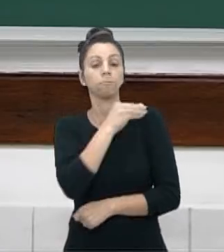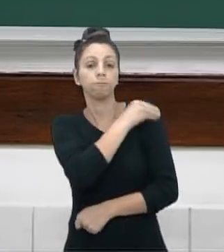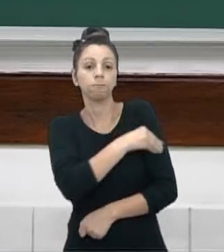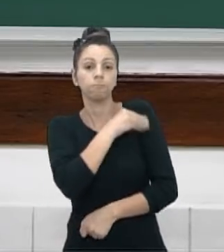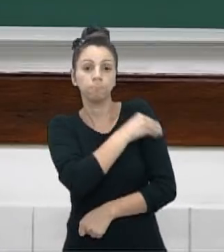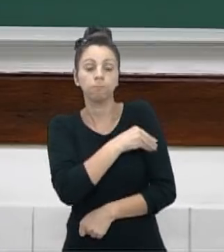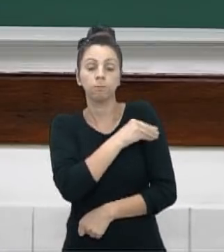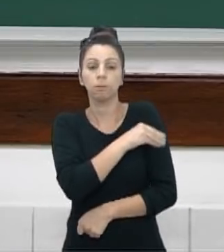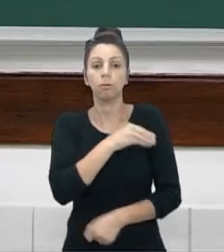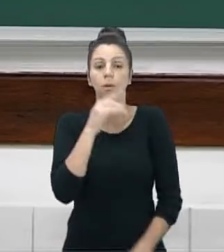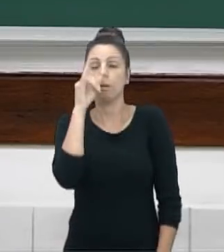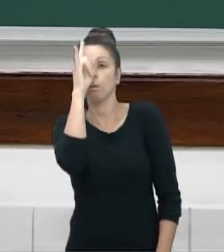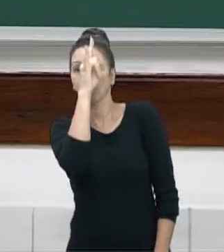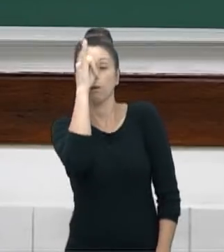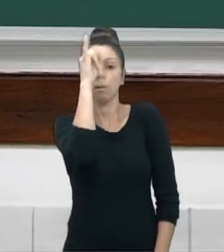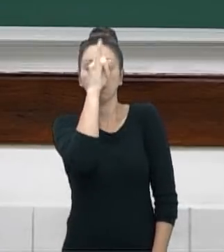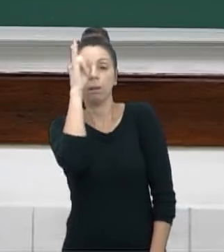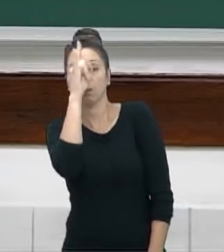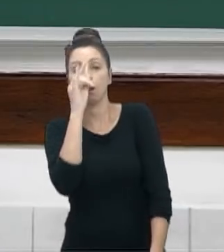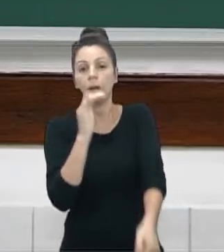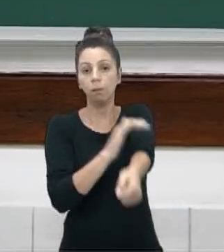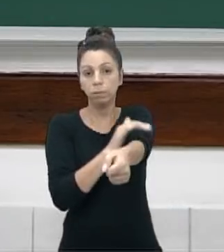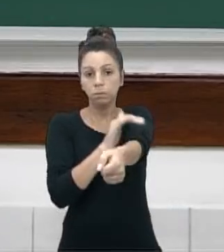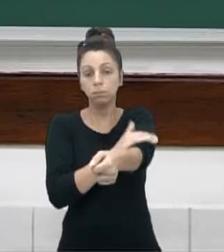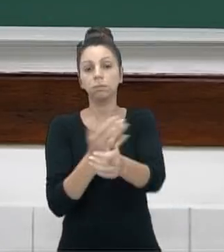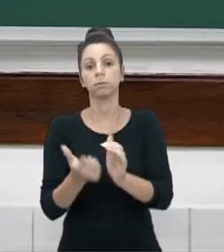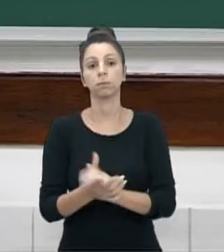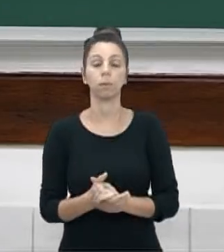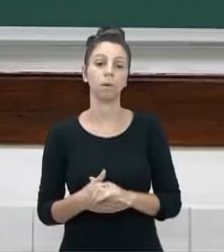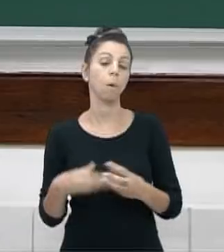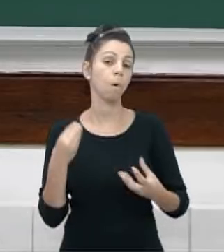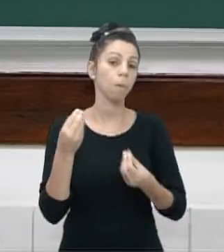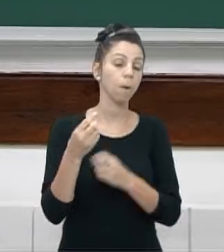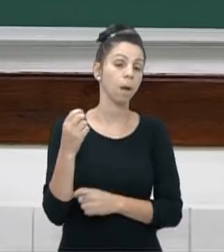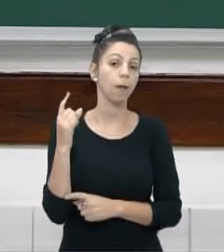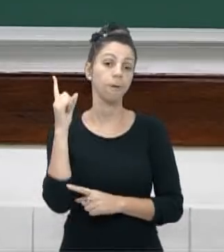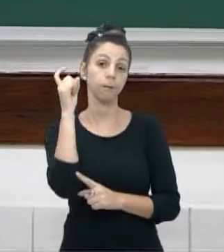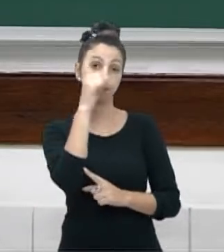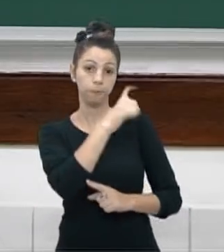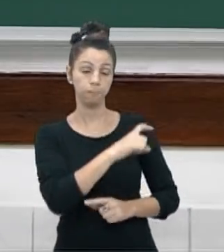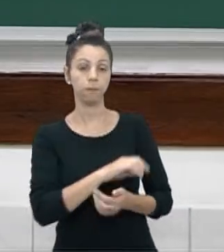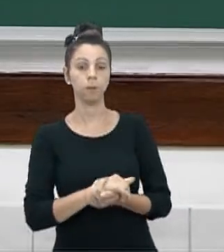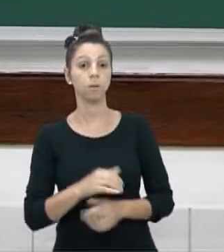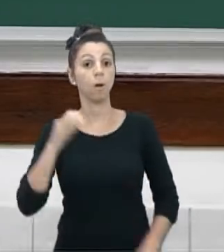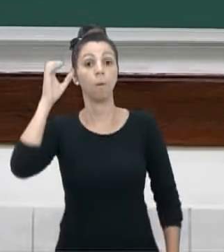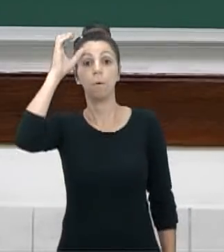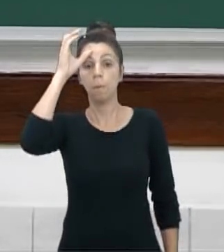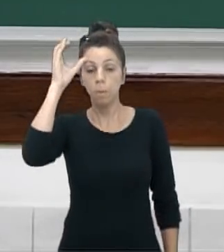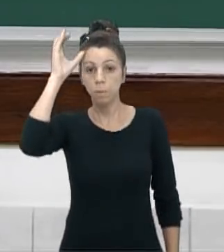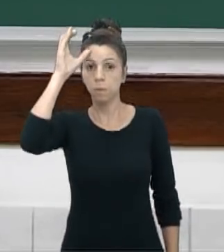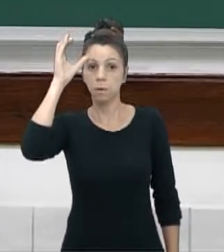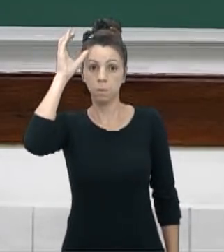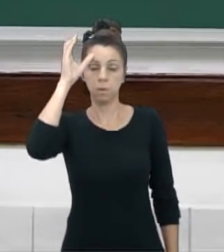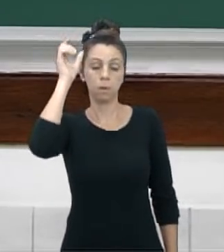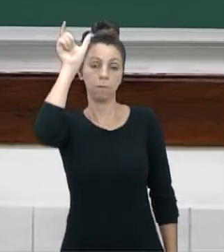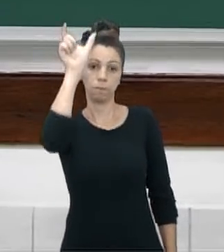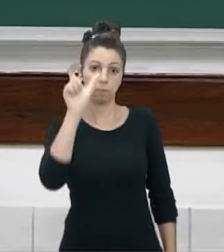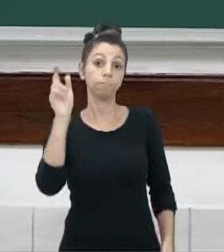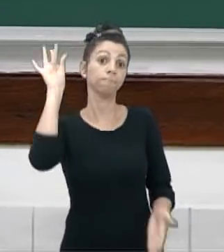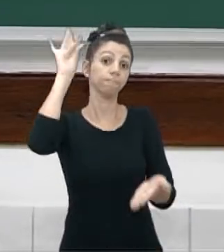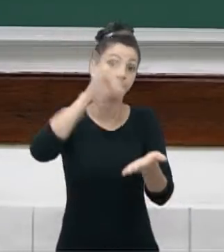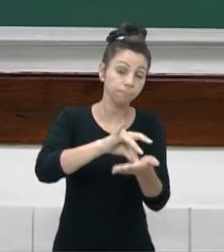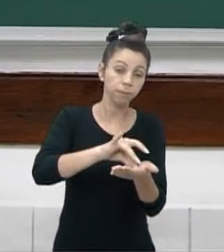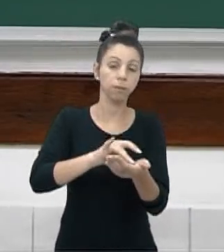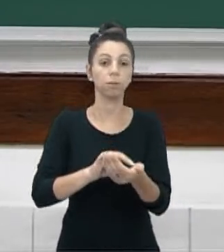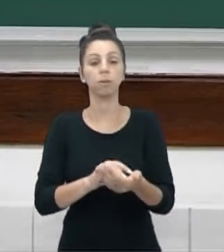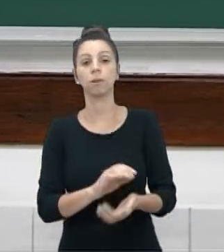digamos assim, até às vezes um dependente químico, né? Então, é difícil você promover a conscientização, né? O que você pode fazer